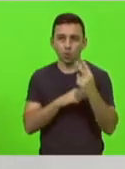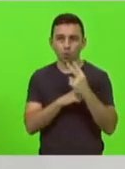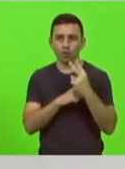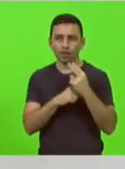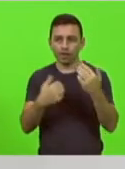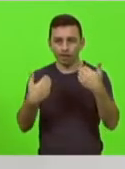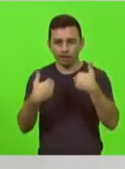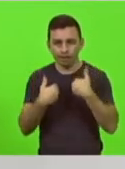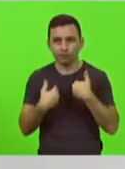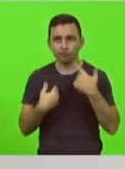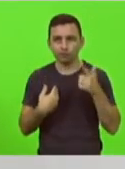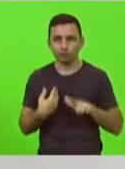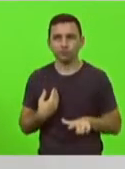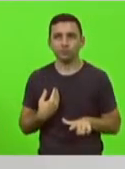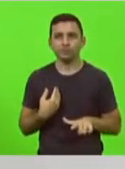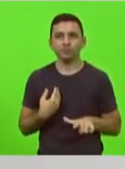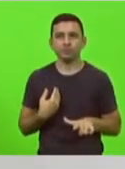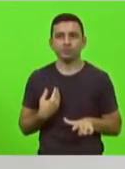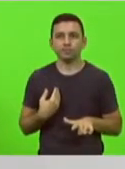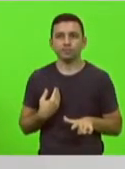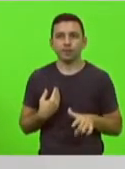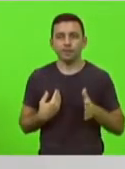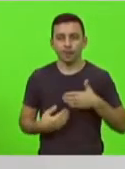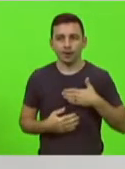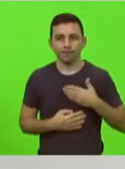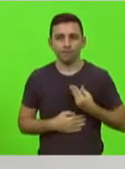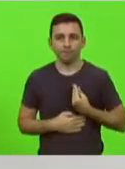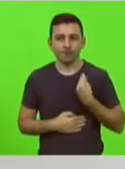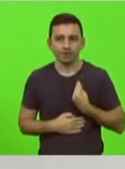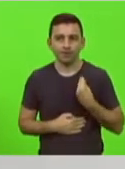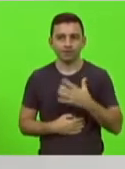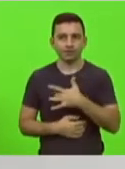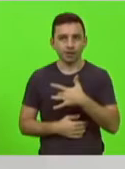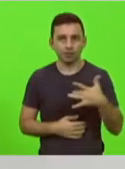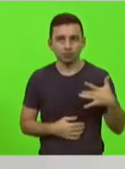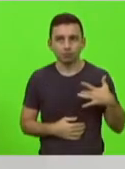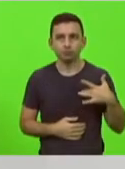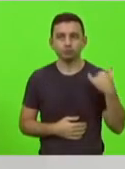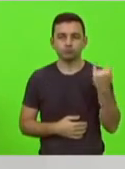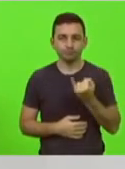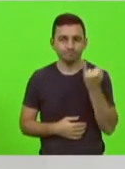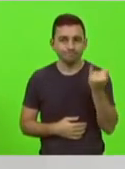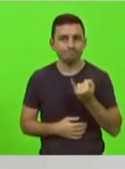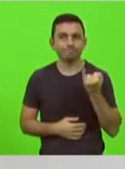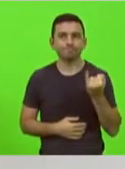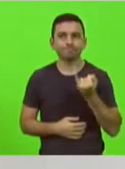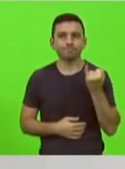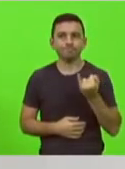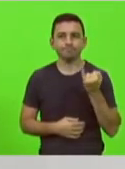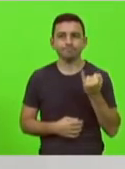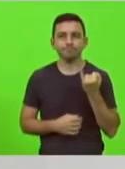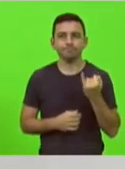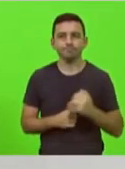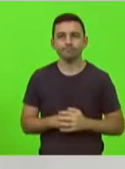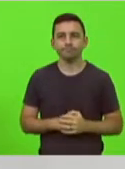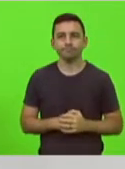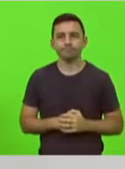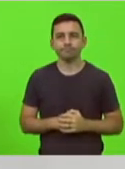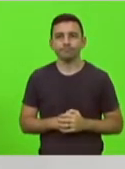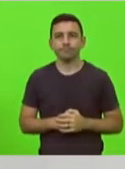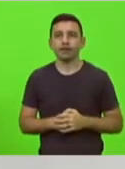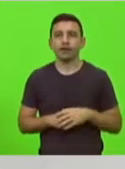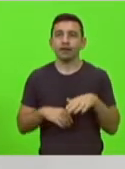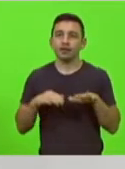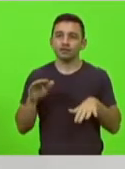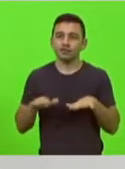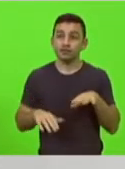mim, da minha vida, da minha saúde, que é importante a gente cuidar disto também, porque às vezes isto